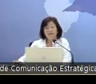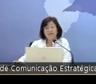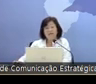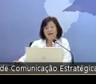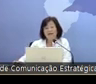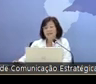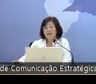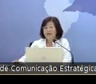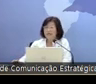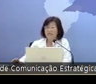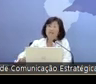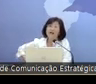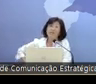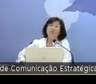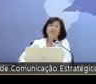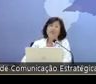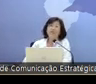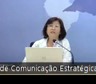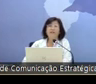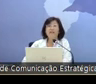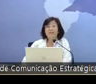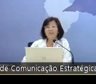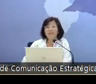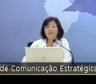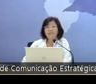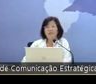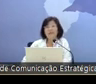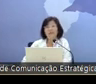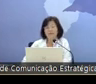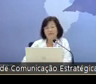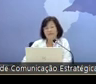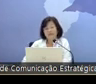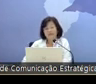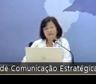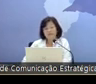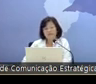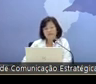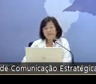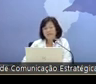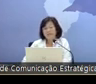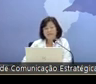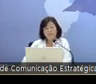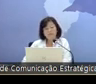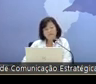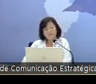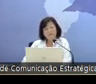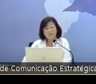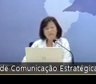que informar aí dá os dados da mãe também tá e